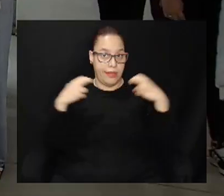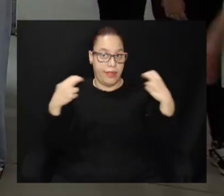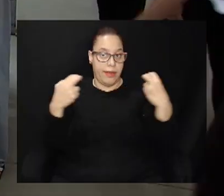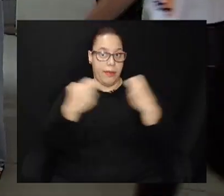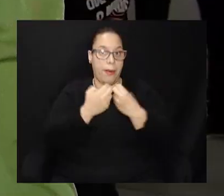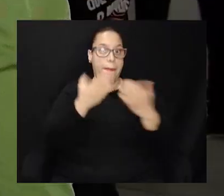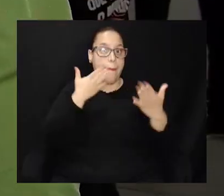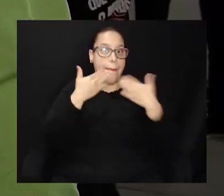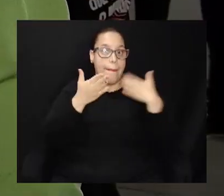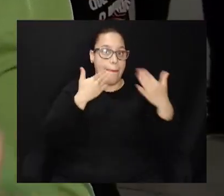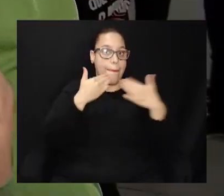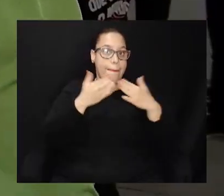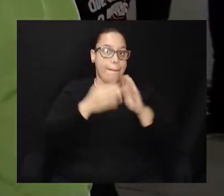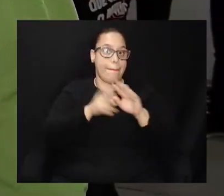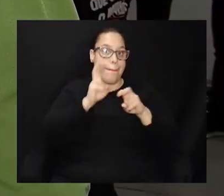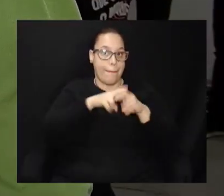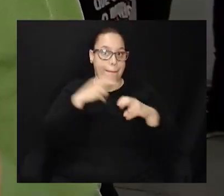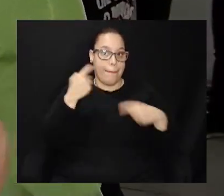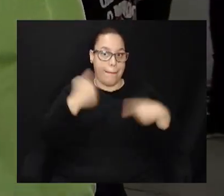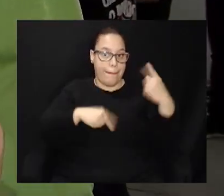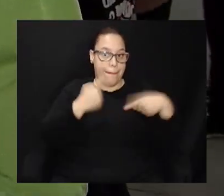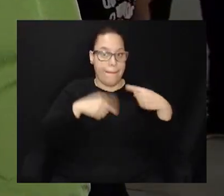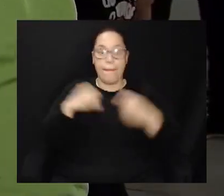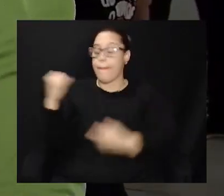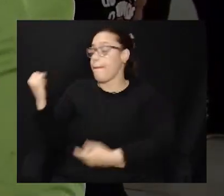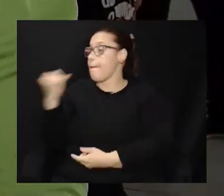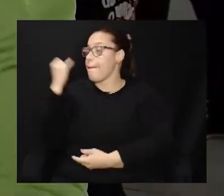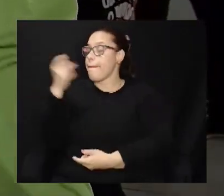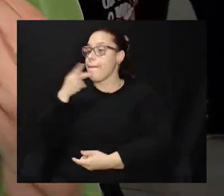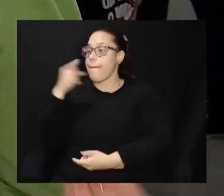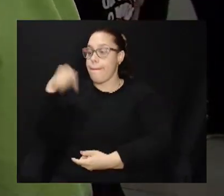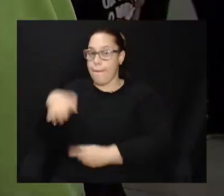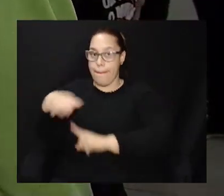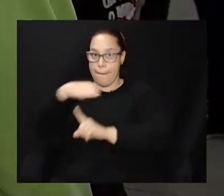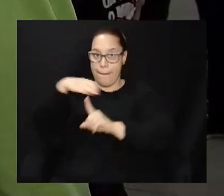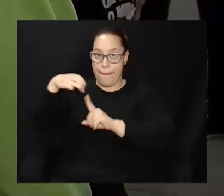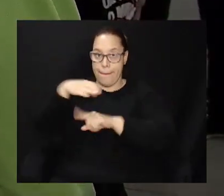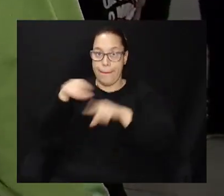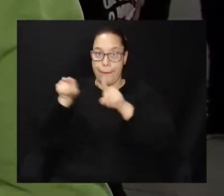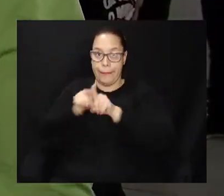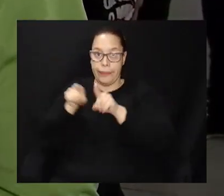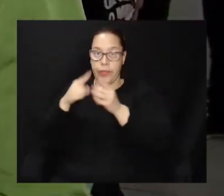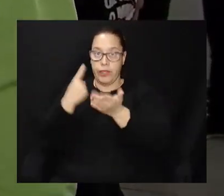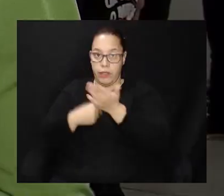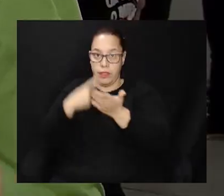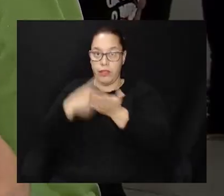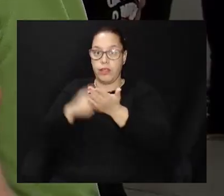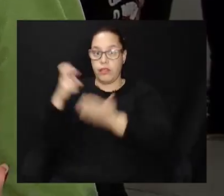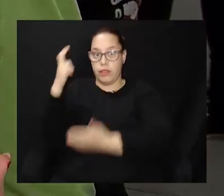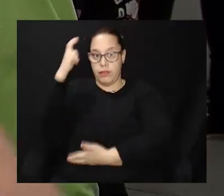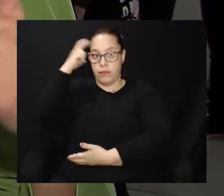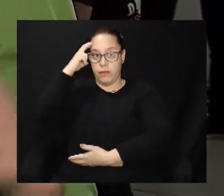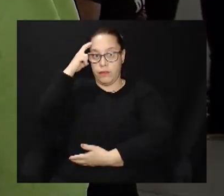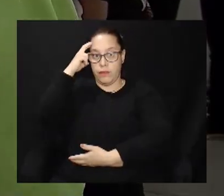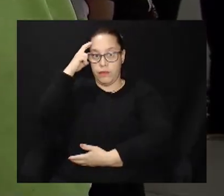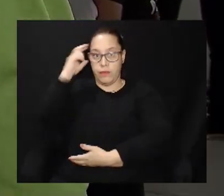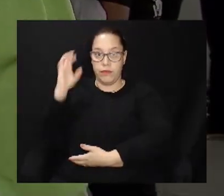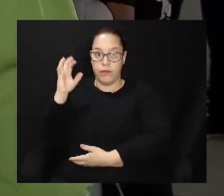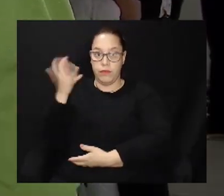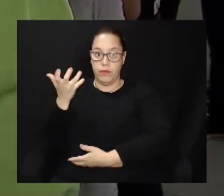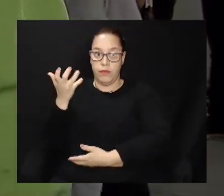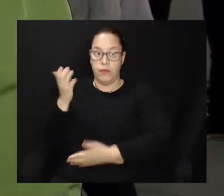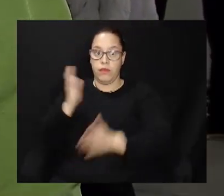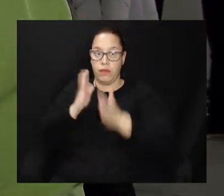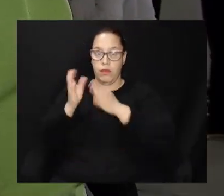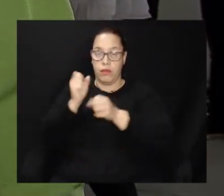mesa de debate. É importante dizer que essa feira faz parte também de uma agenda cultural que está acontecendo durante o ano todo aqui